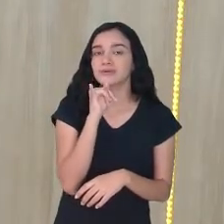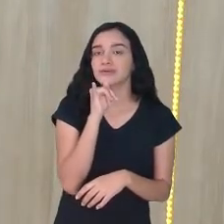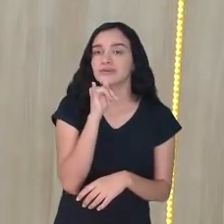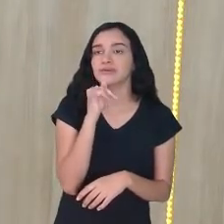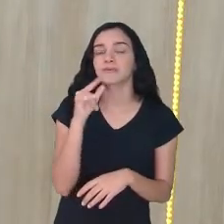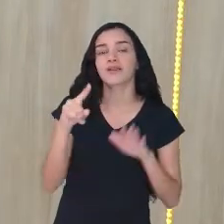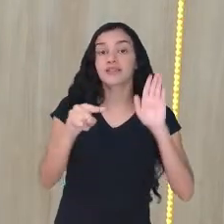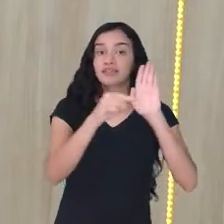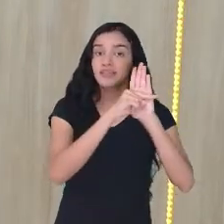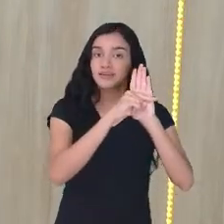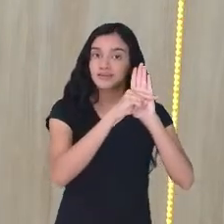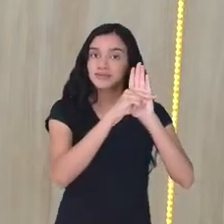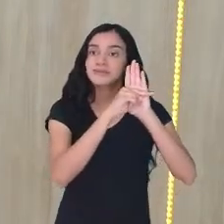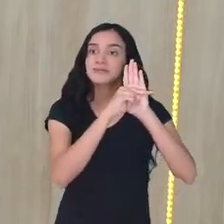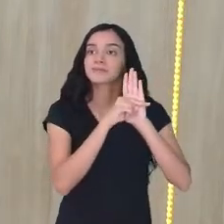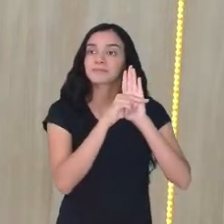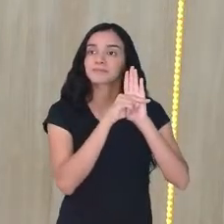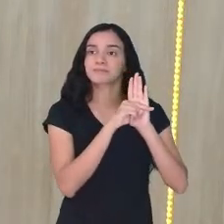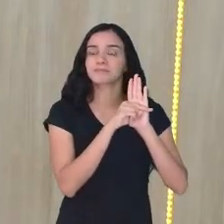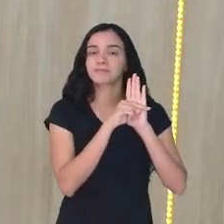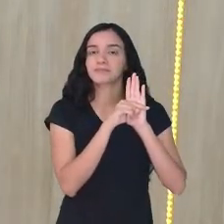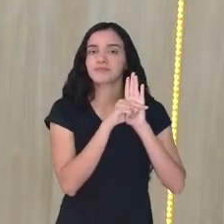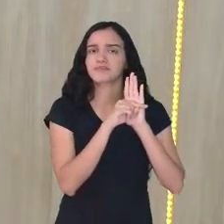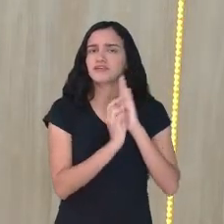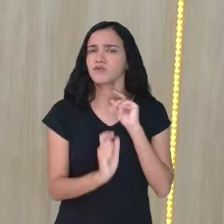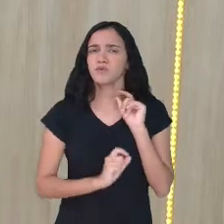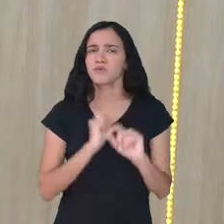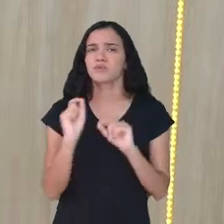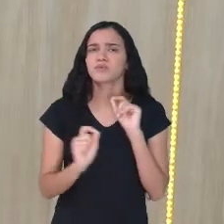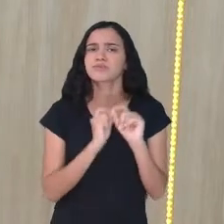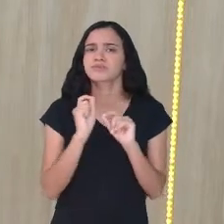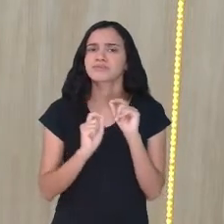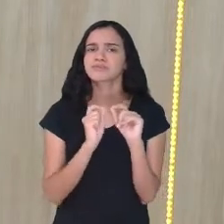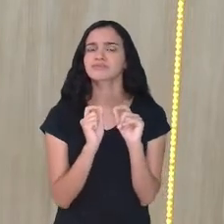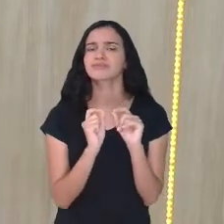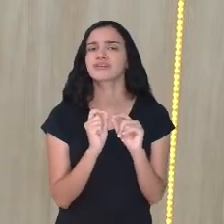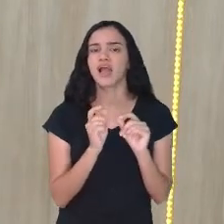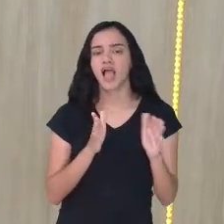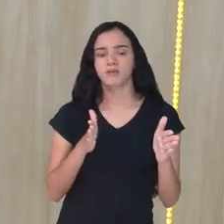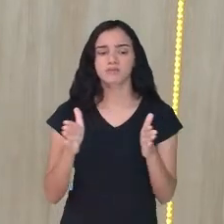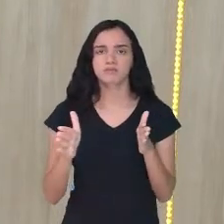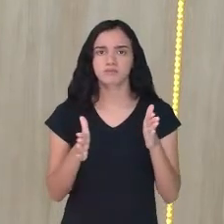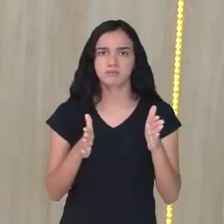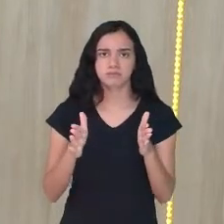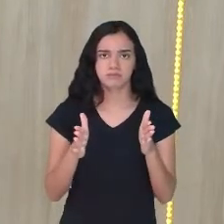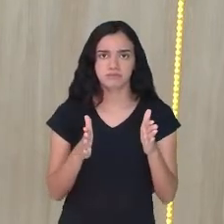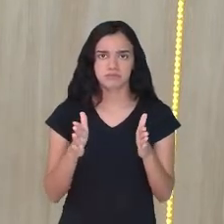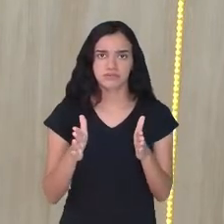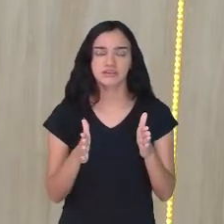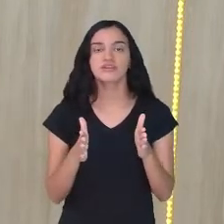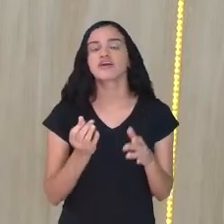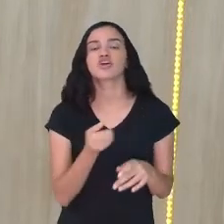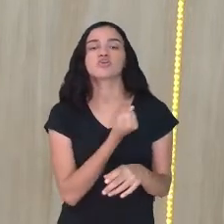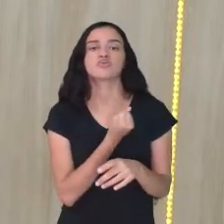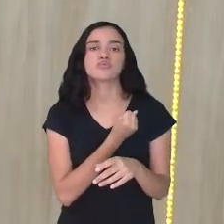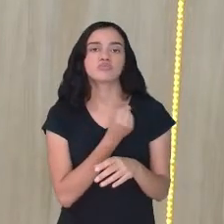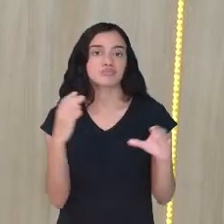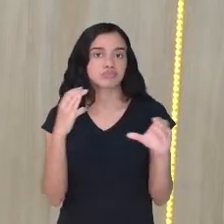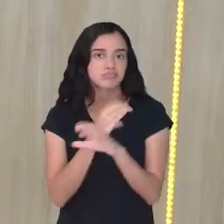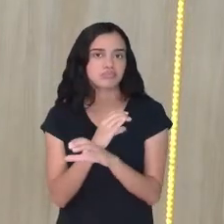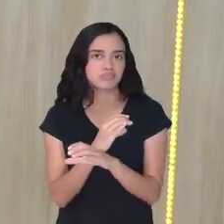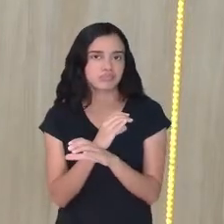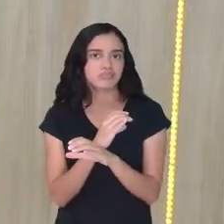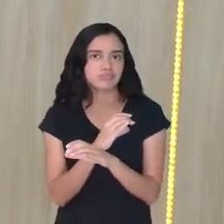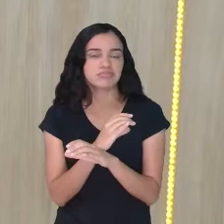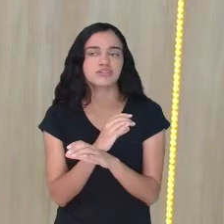racionais negativos, mas o que é? É estar no meio dos números inteiros, né?